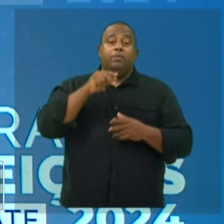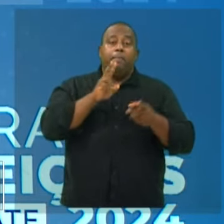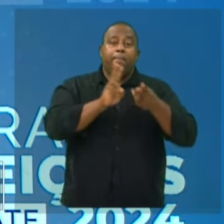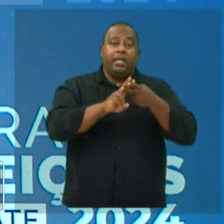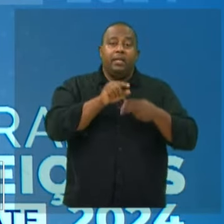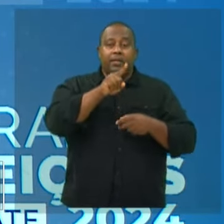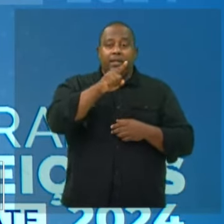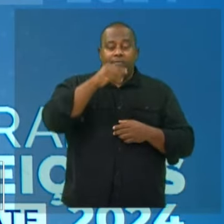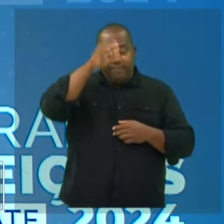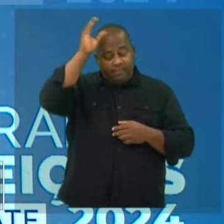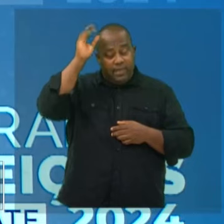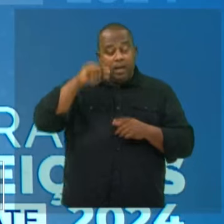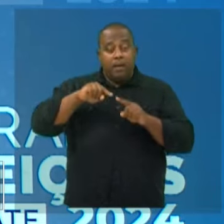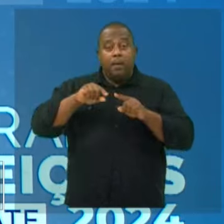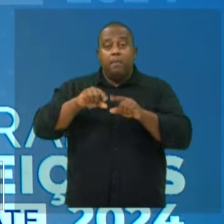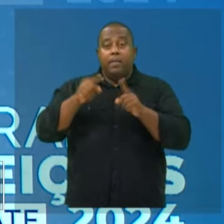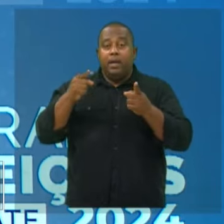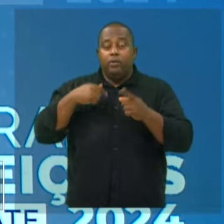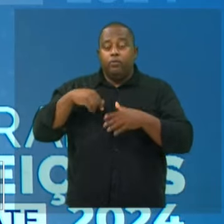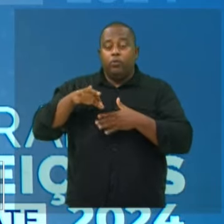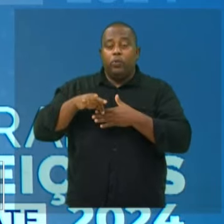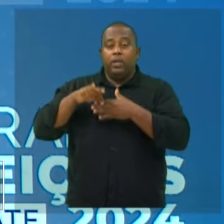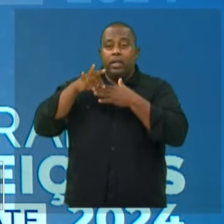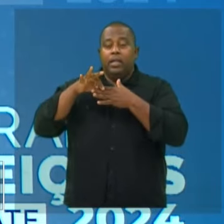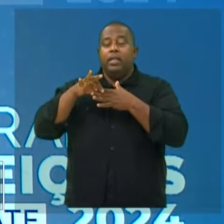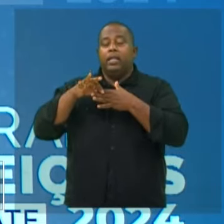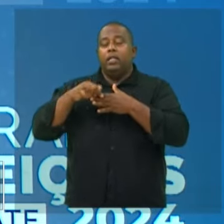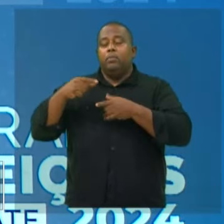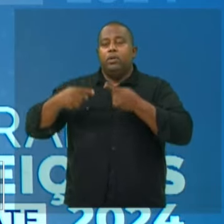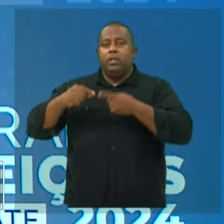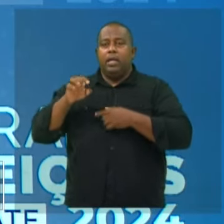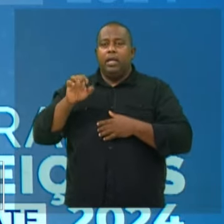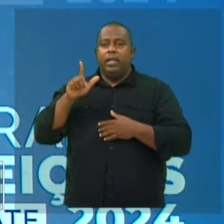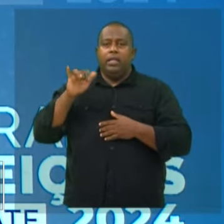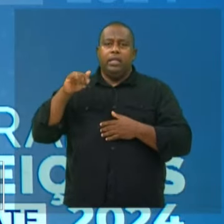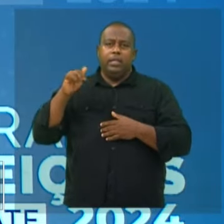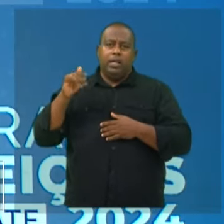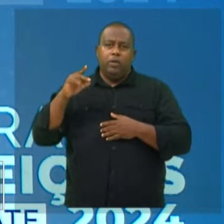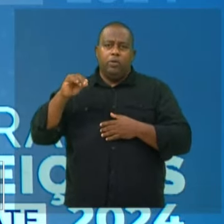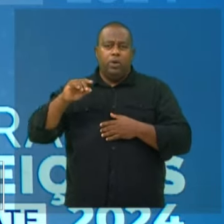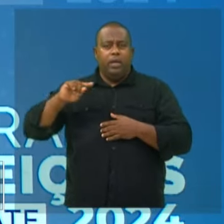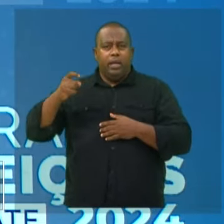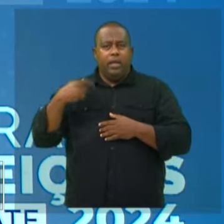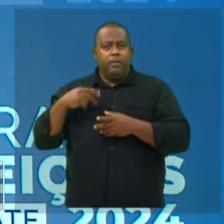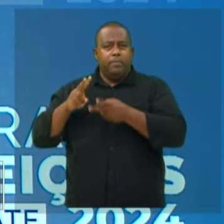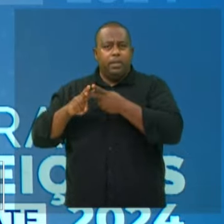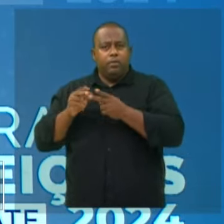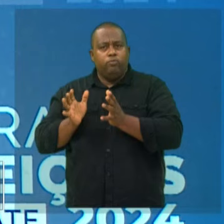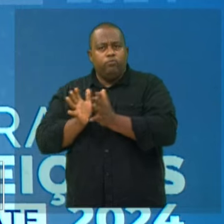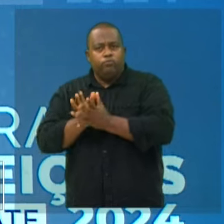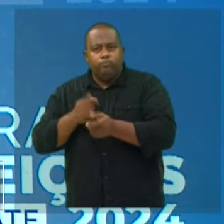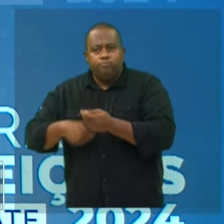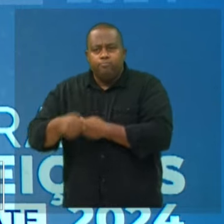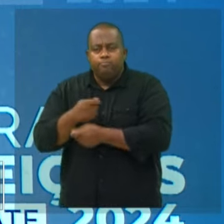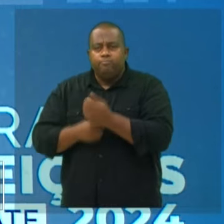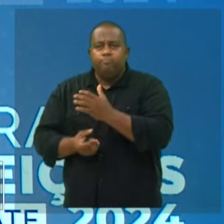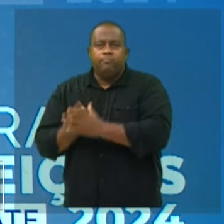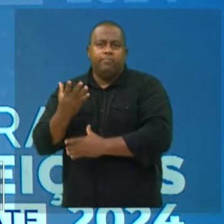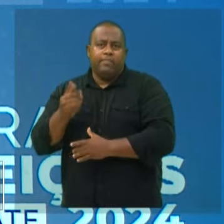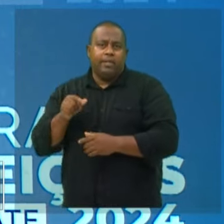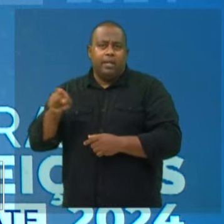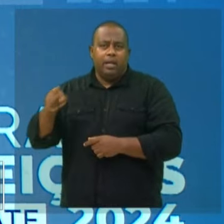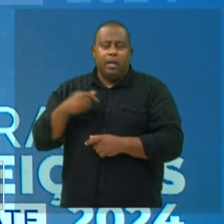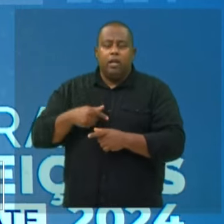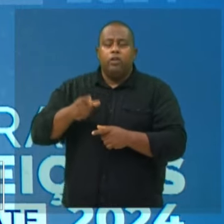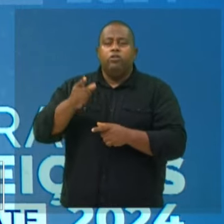dele o líder político dele foi preso Elinaldo foi preso acusado de envolvimento com organização criminosa formação de quadrilha